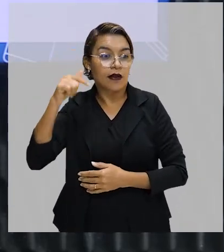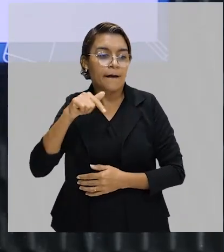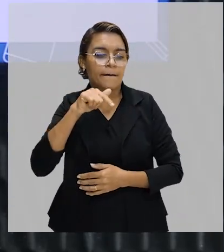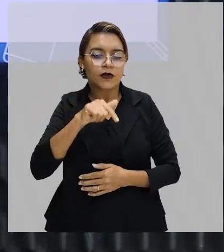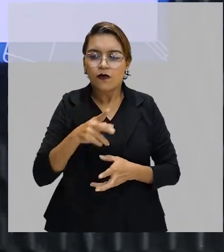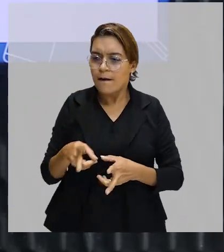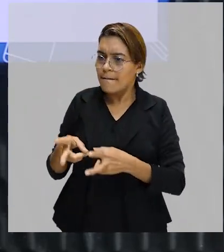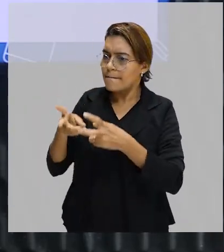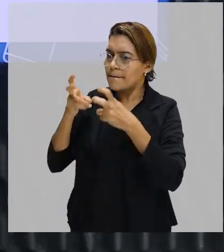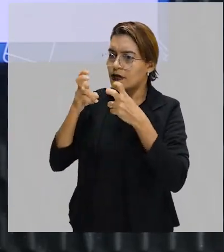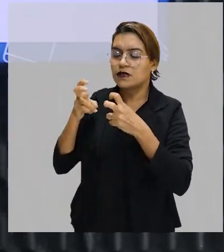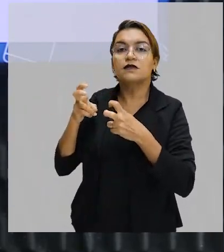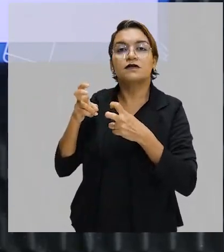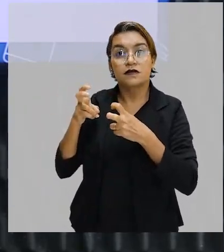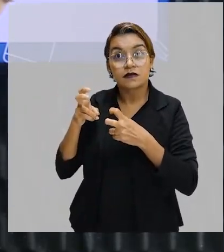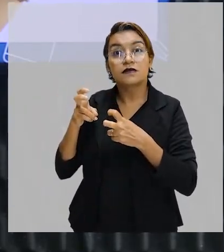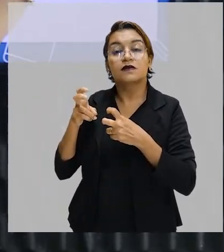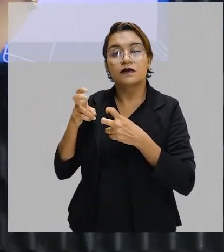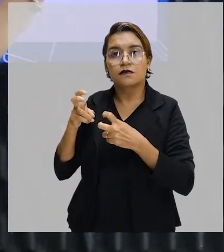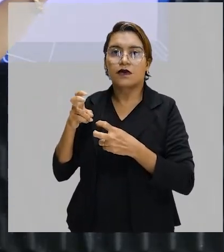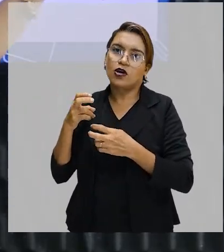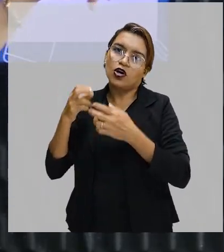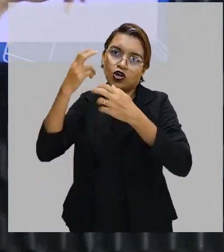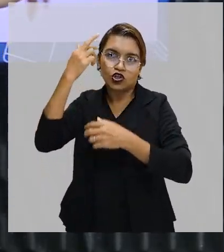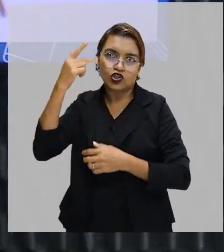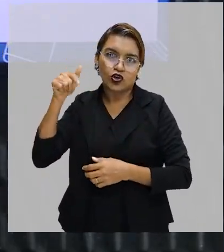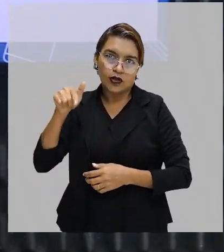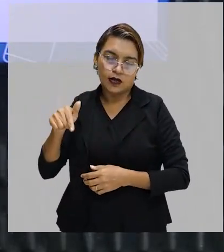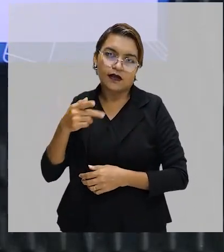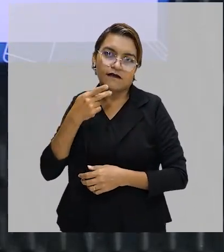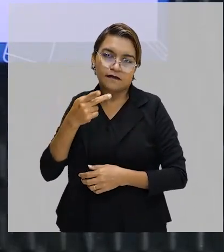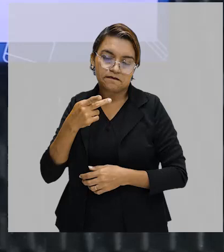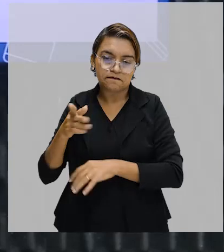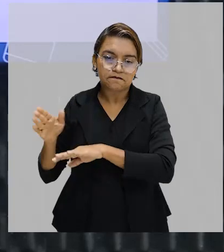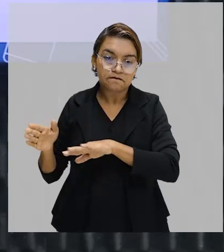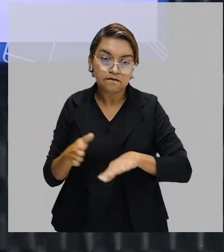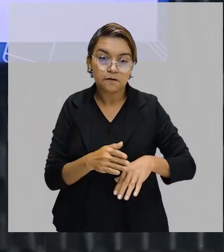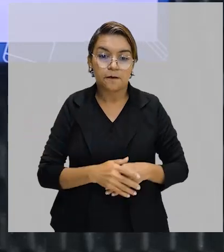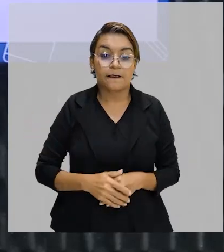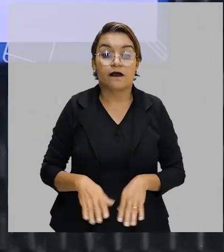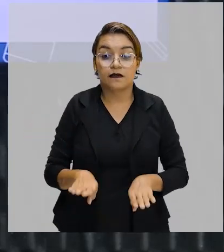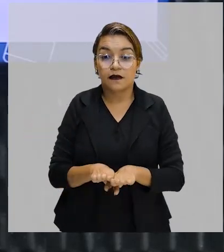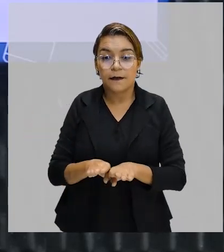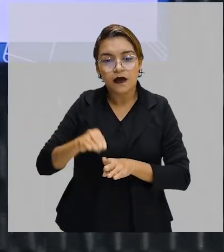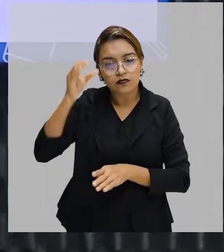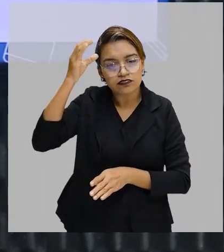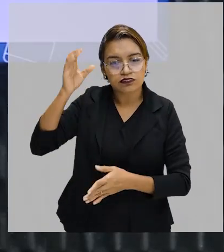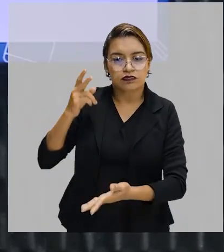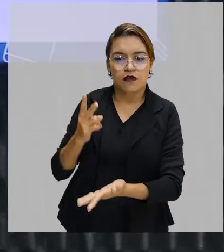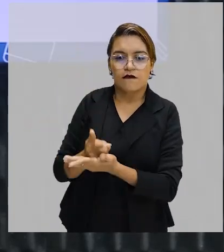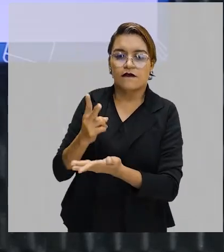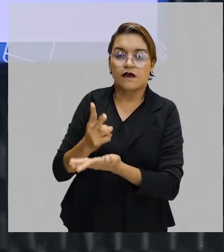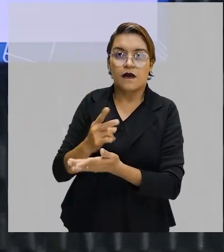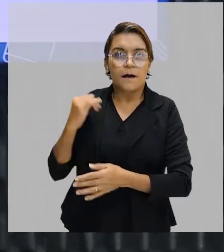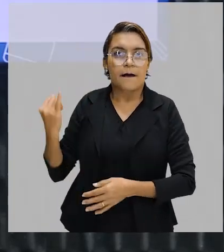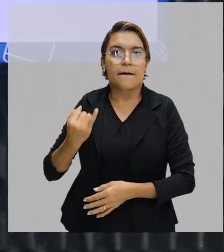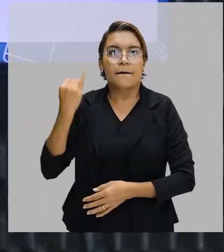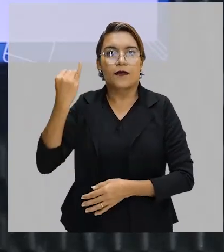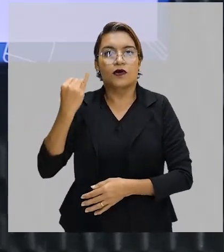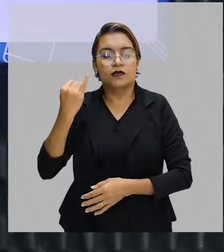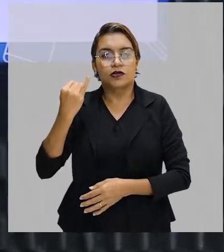identificar com aquela história que tá sendo contada preservação da cultura que é muito importante para incutir